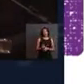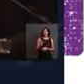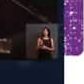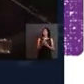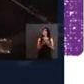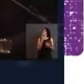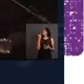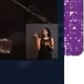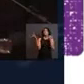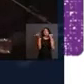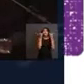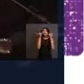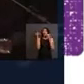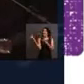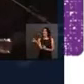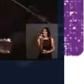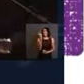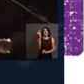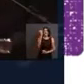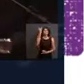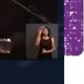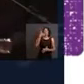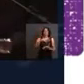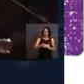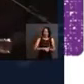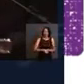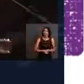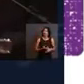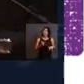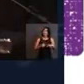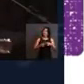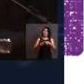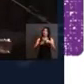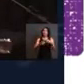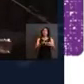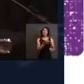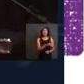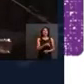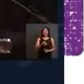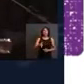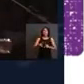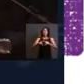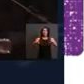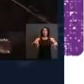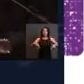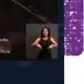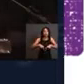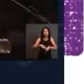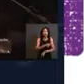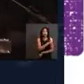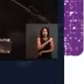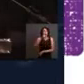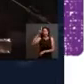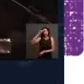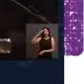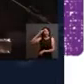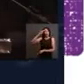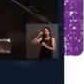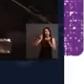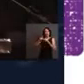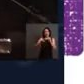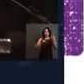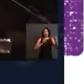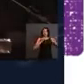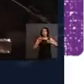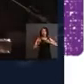uma informação preciosa. Porque o professor na sala de aula, todos os dias, ele precisa fazer